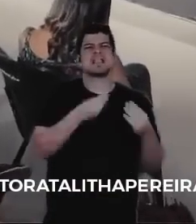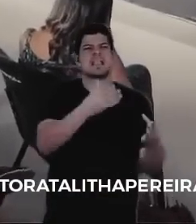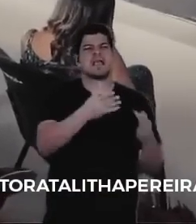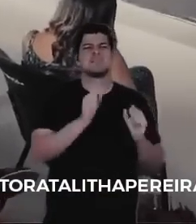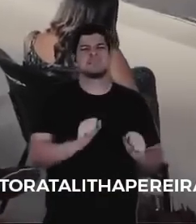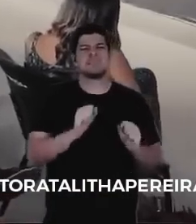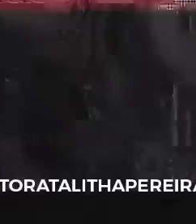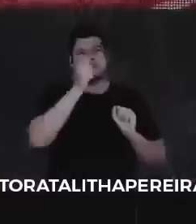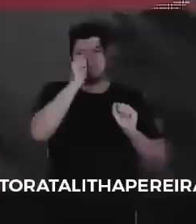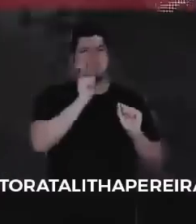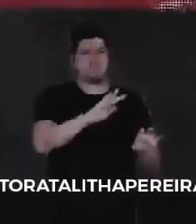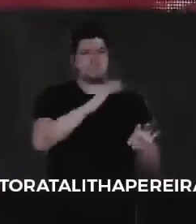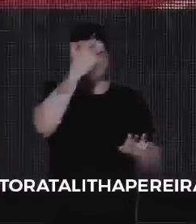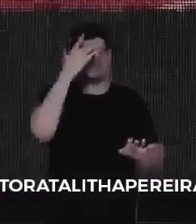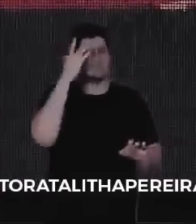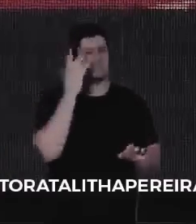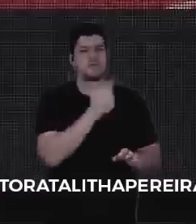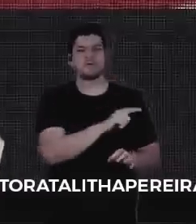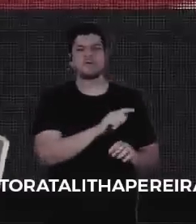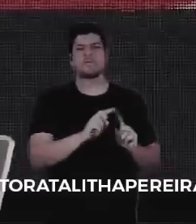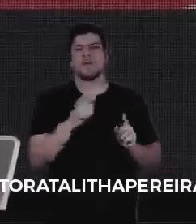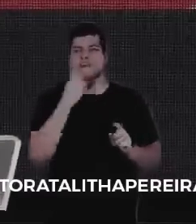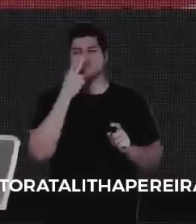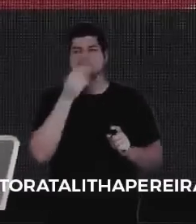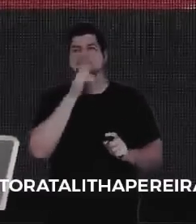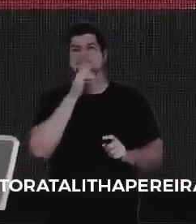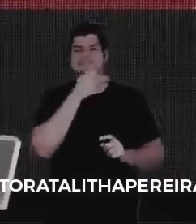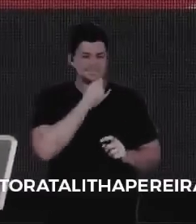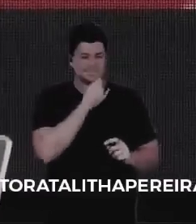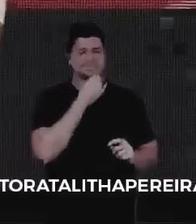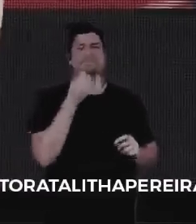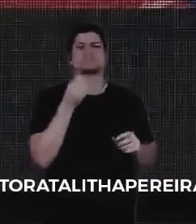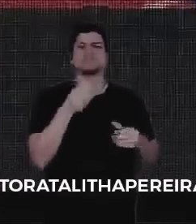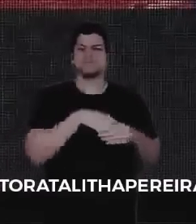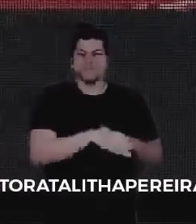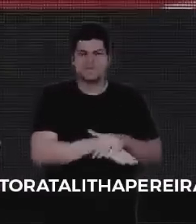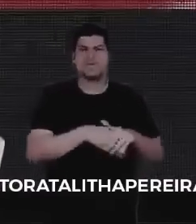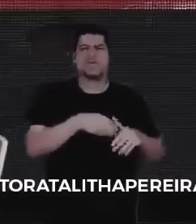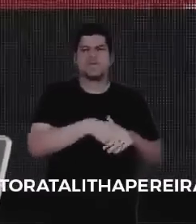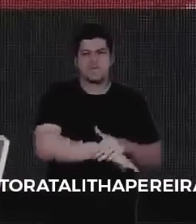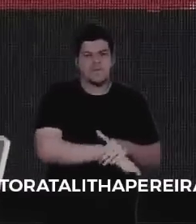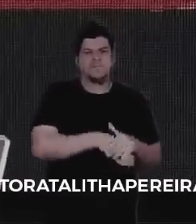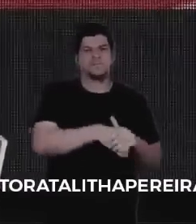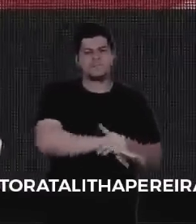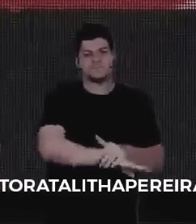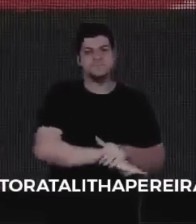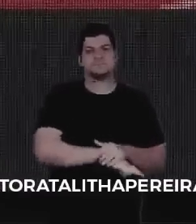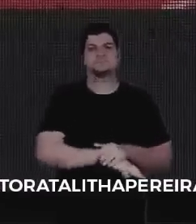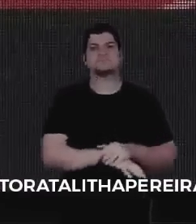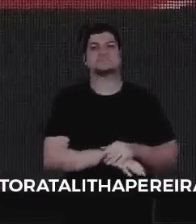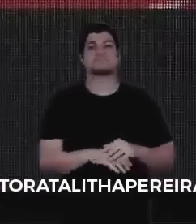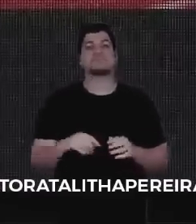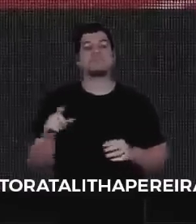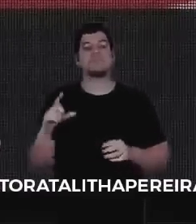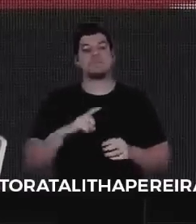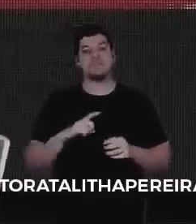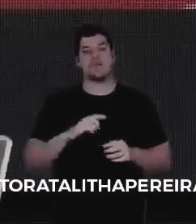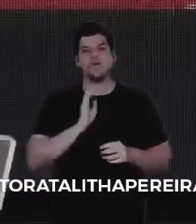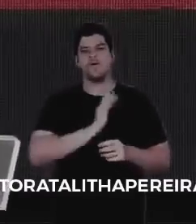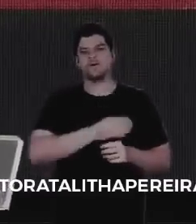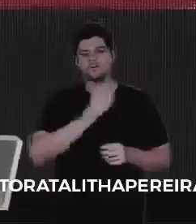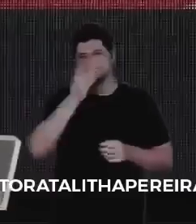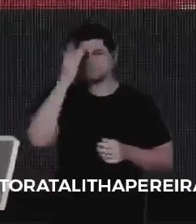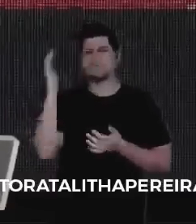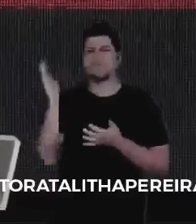mas infelizmente ainda está se segurando. Eu sei que se existe uma coisa dentro do coração de muita gente aqui, tem gente que